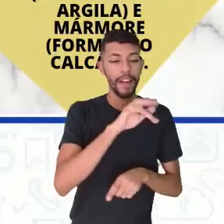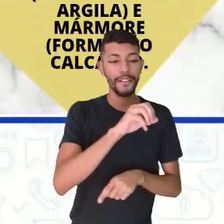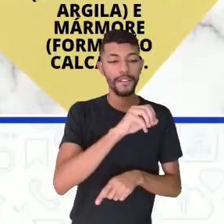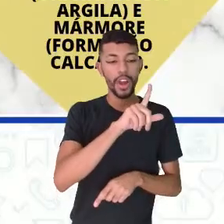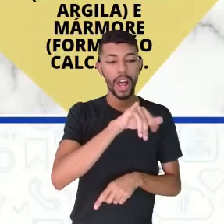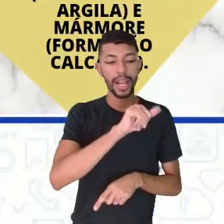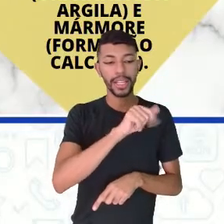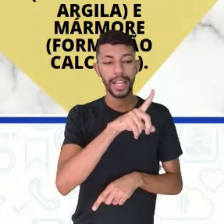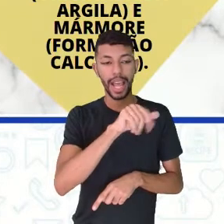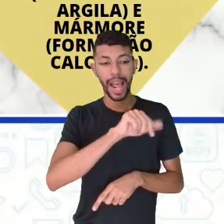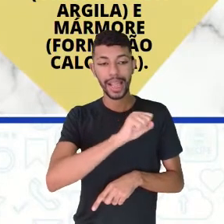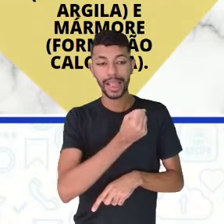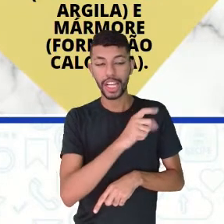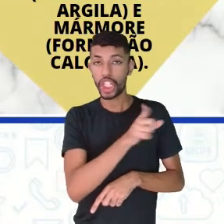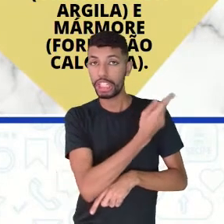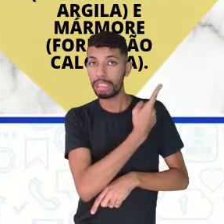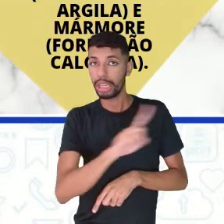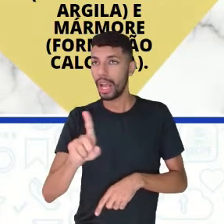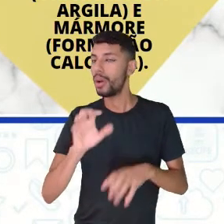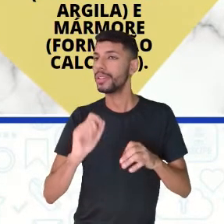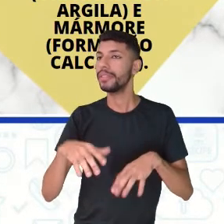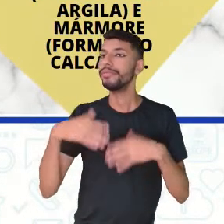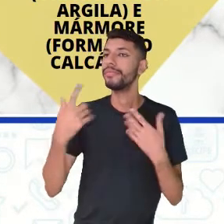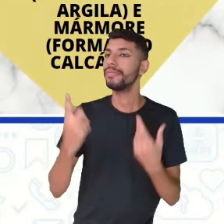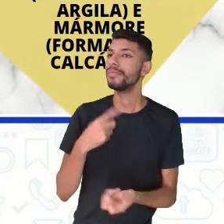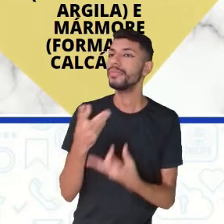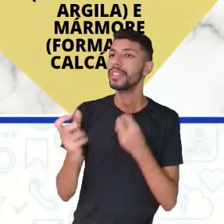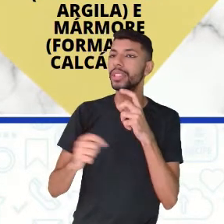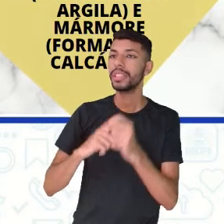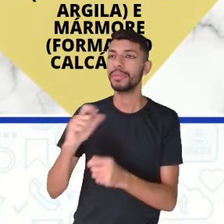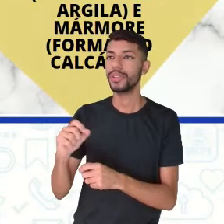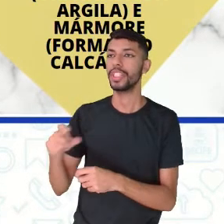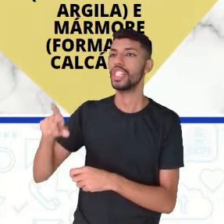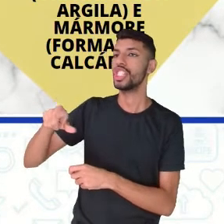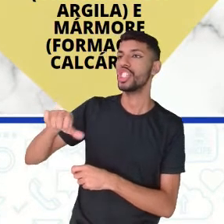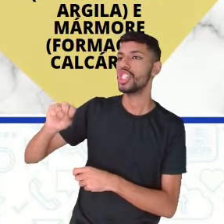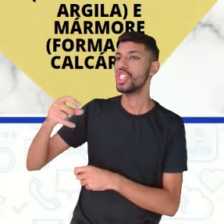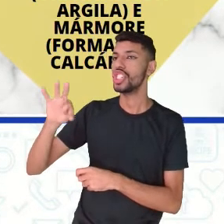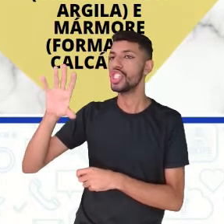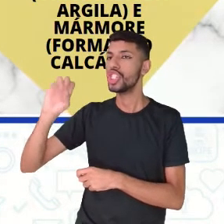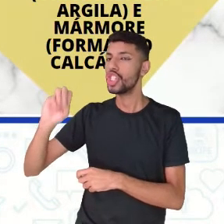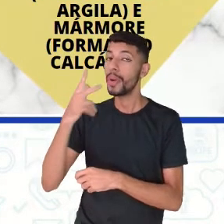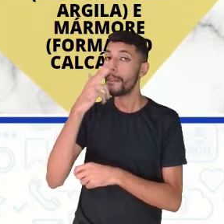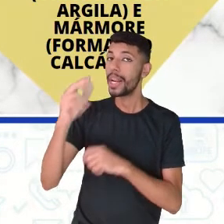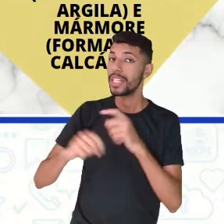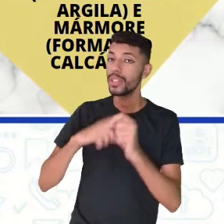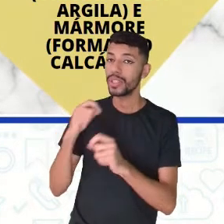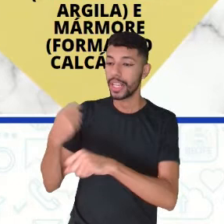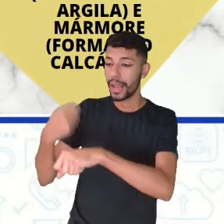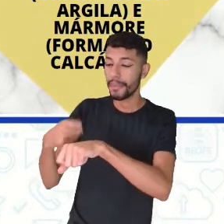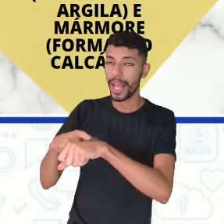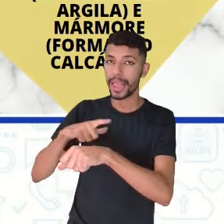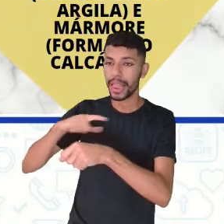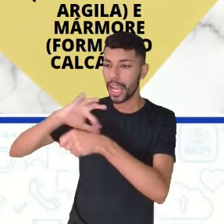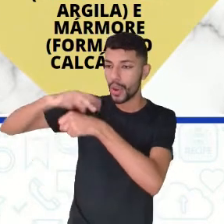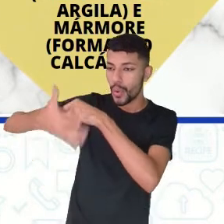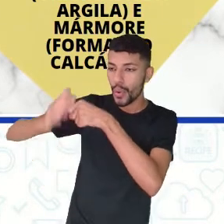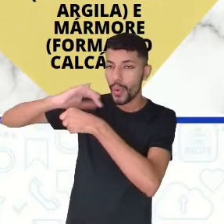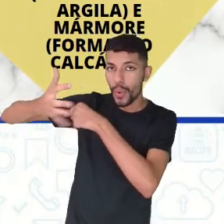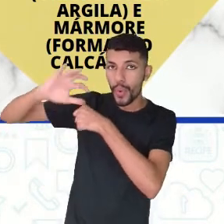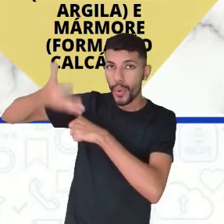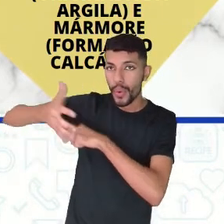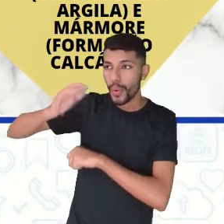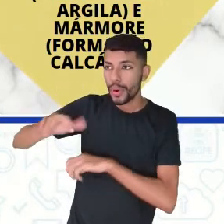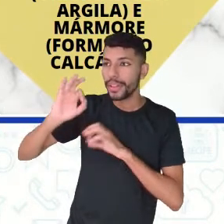o cisto, a gneiss, que parece que a rocha tem camadas. E já nas não foliadas, que eu tenho aqui